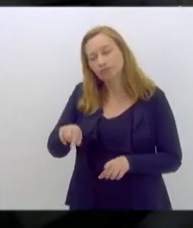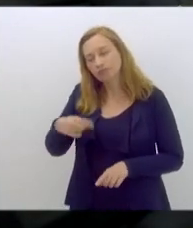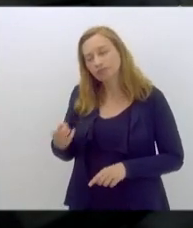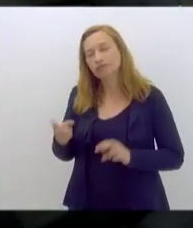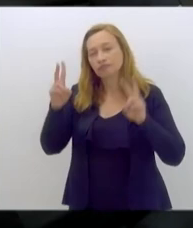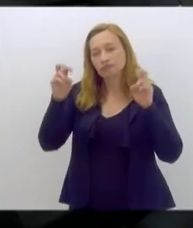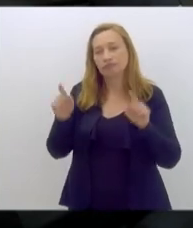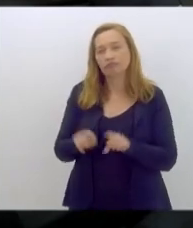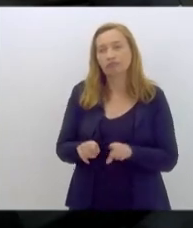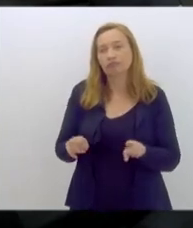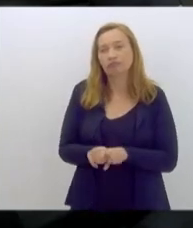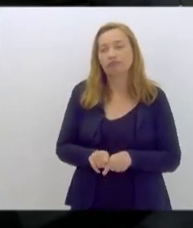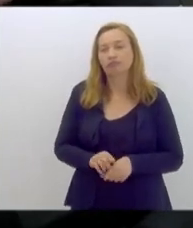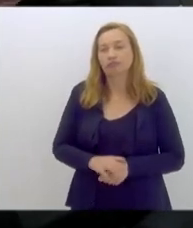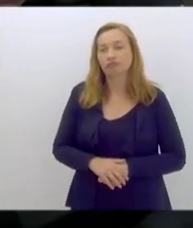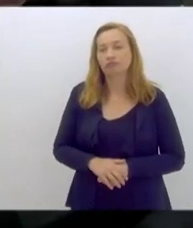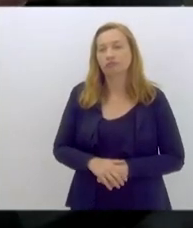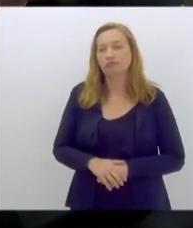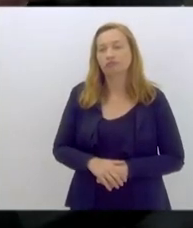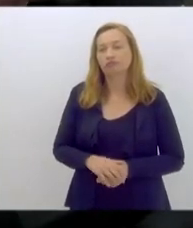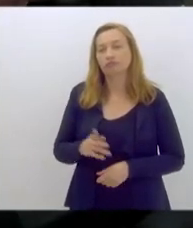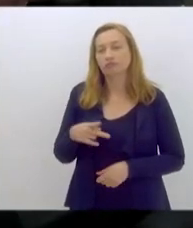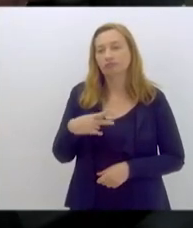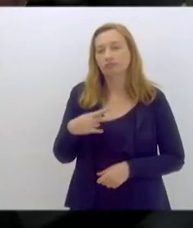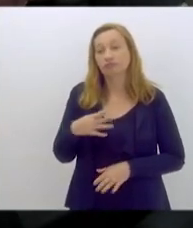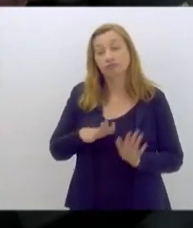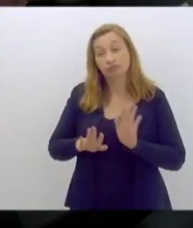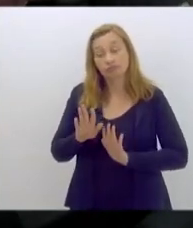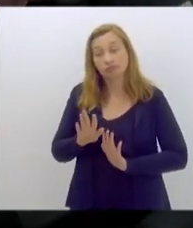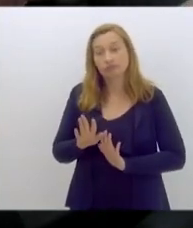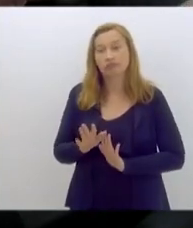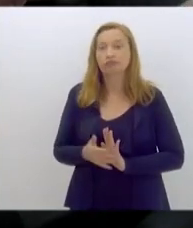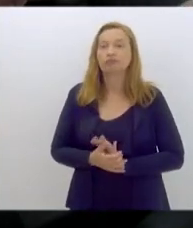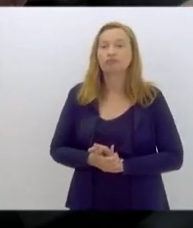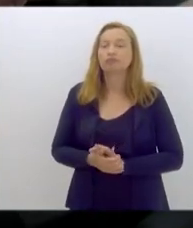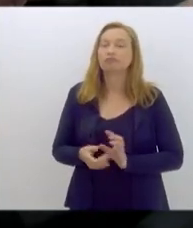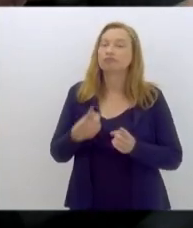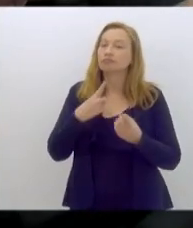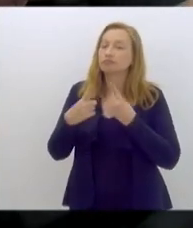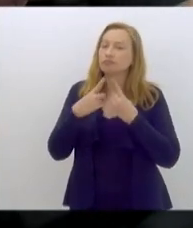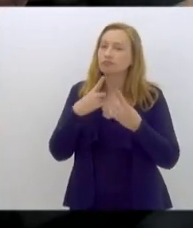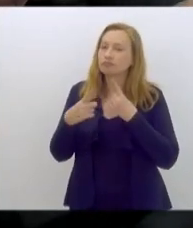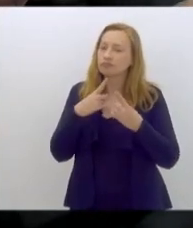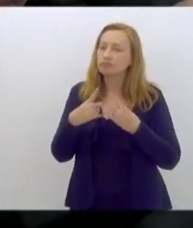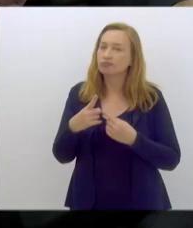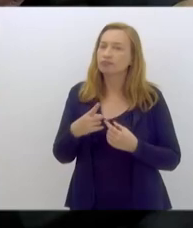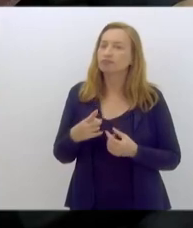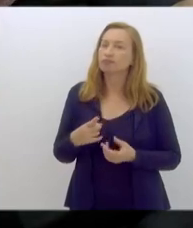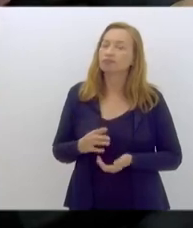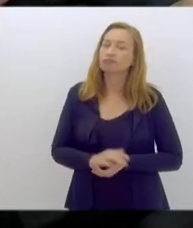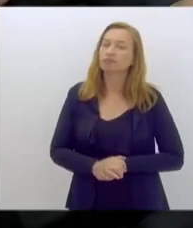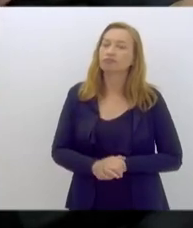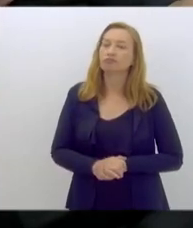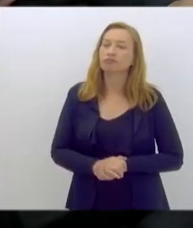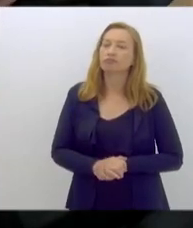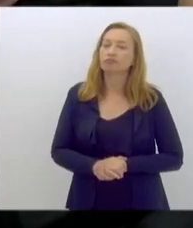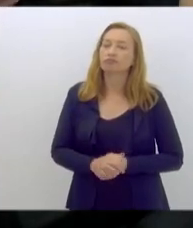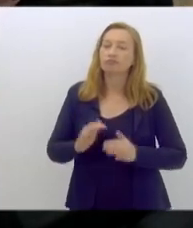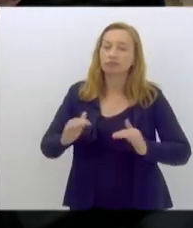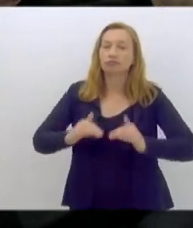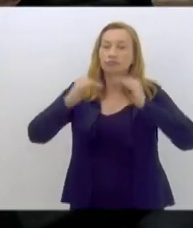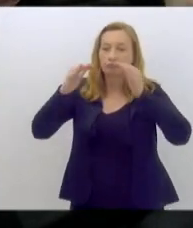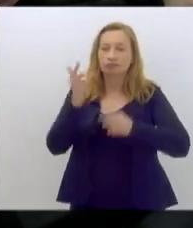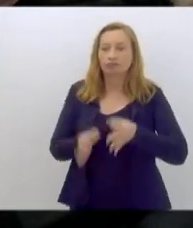fator que que a gente tem que ponderar que é a discussão por exemplo que ainda se trava no Supremo